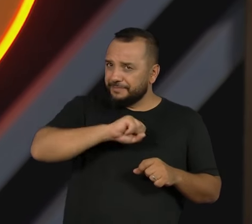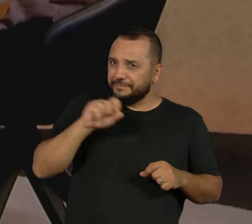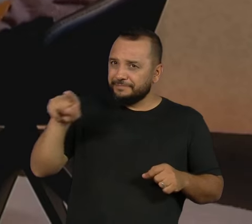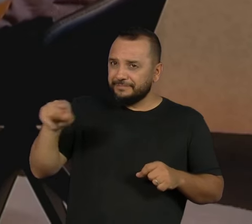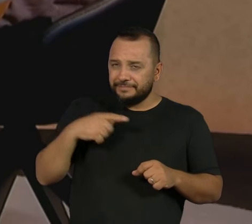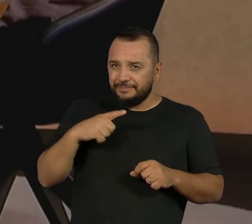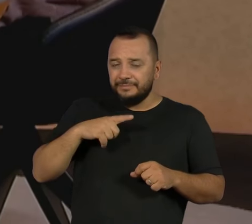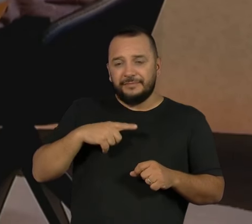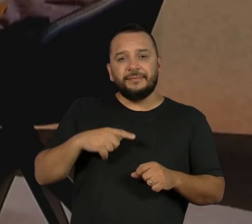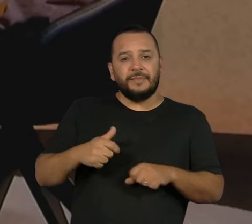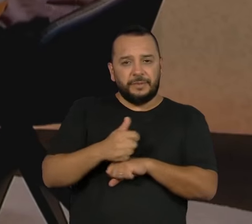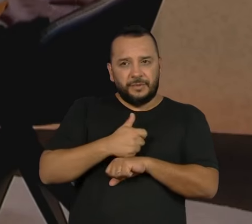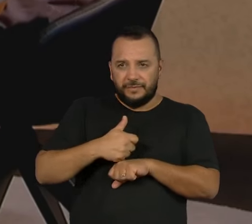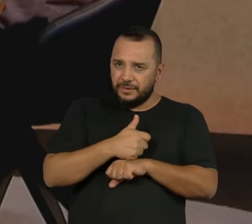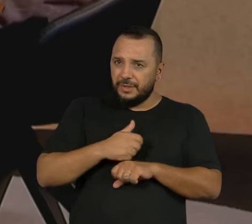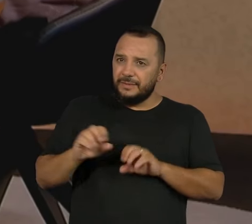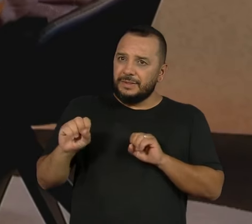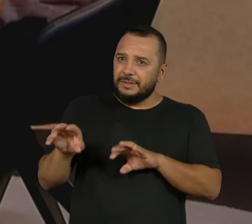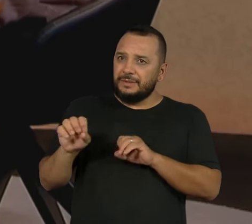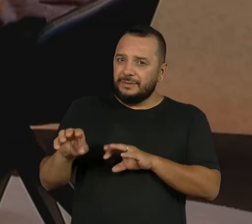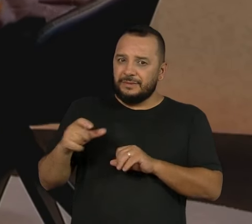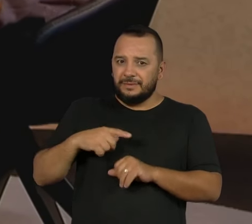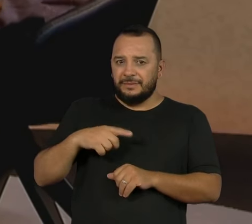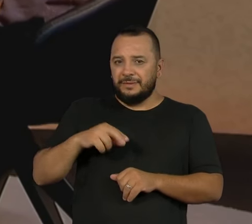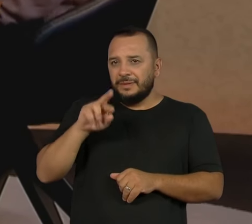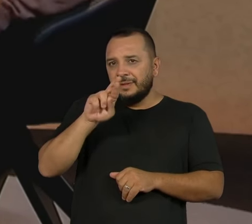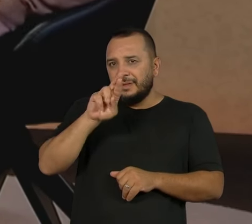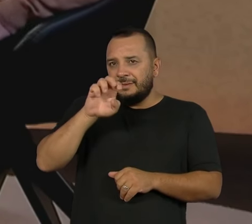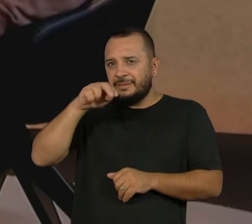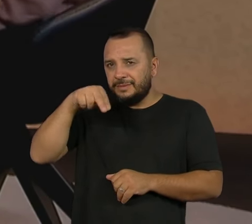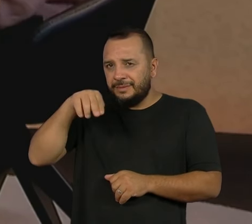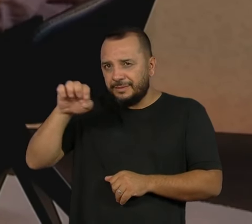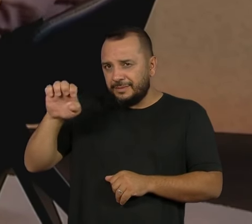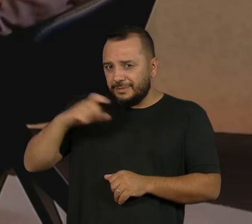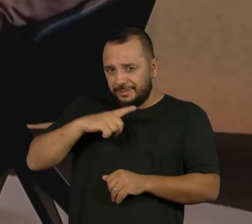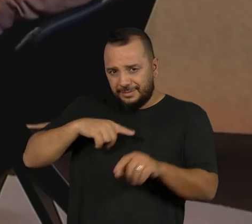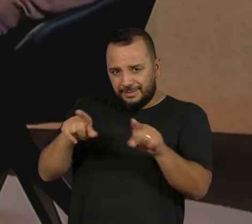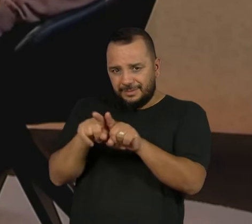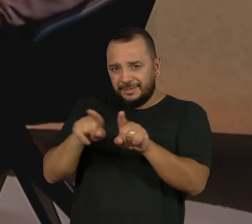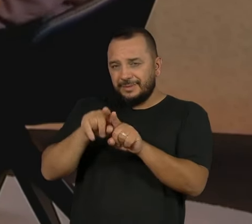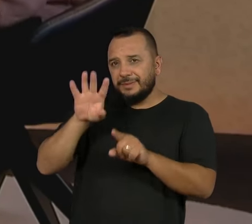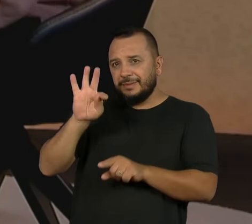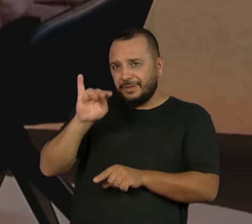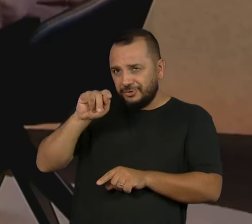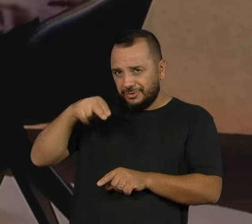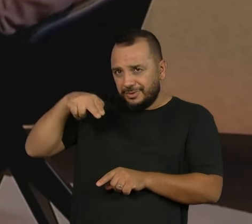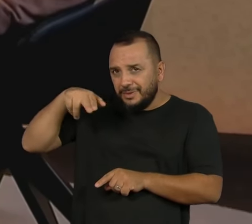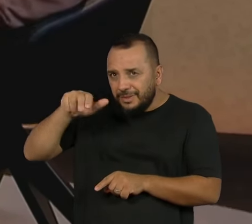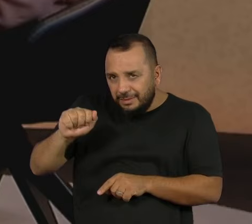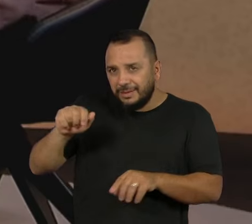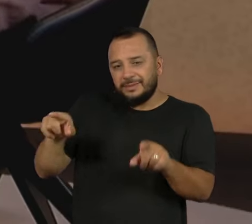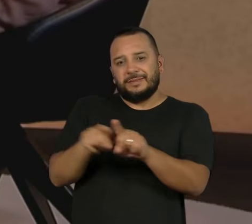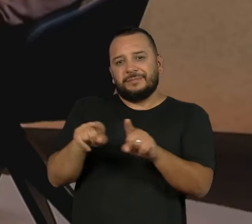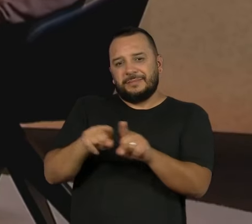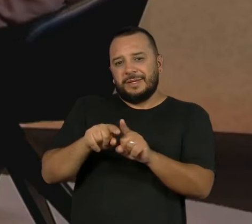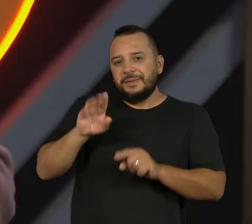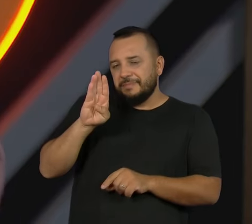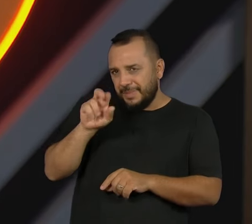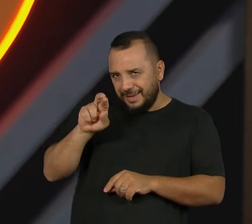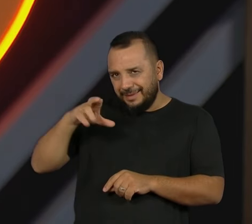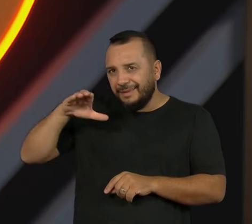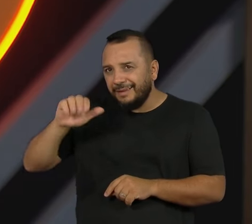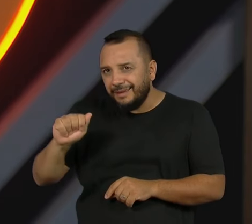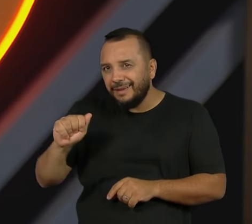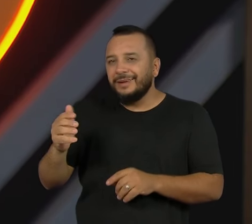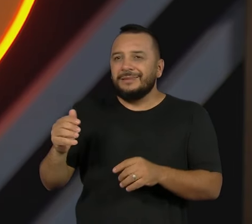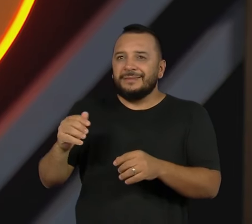bailarinas clássicas, como a René Gumiel, a Tatiana Leskova, a Marika Gidali, enfim. Qual